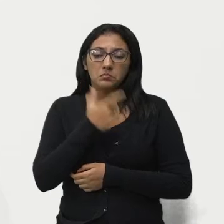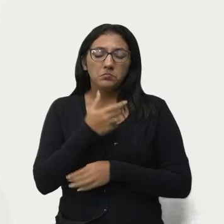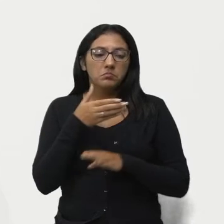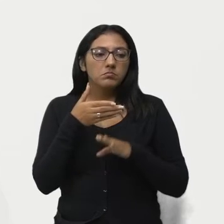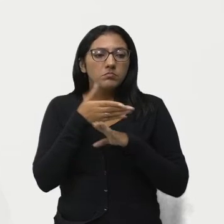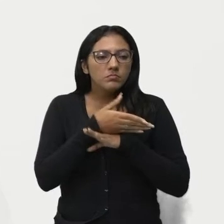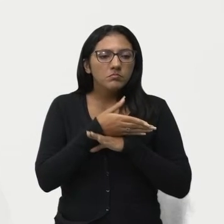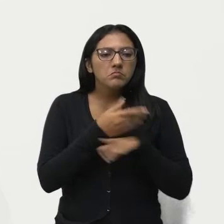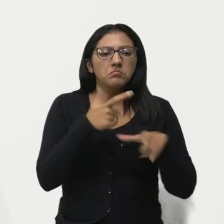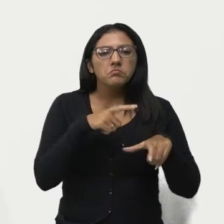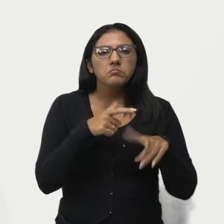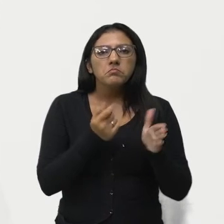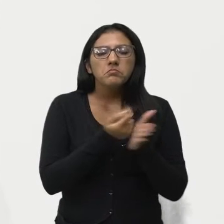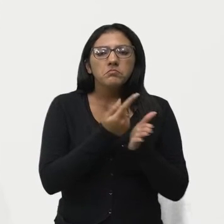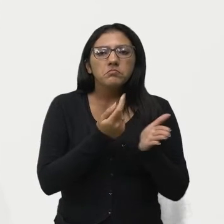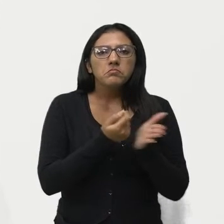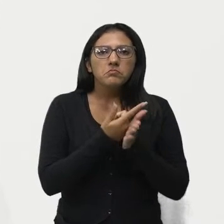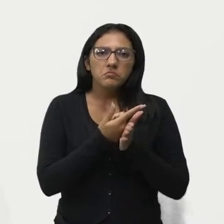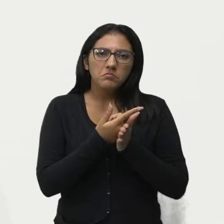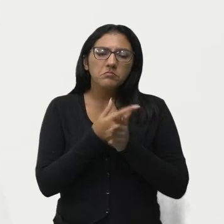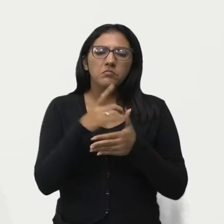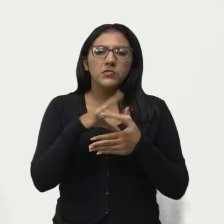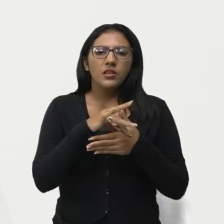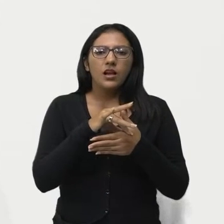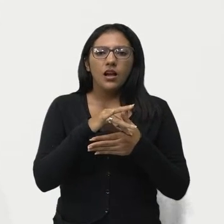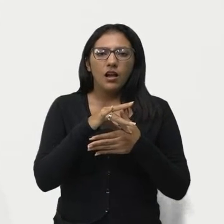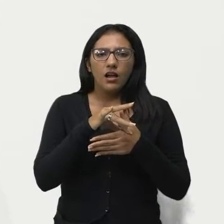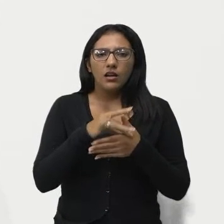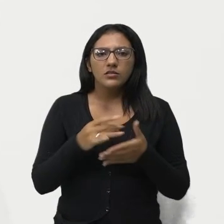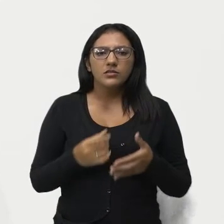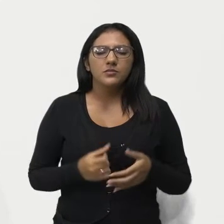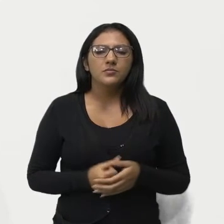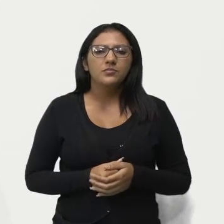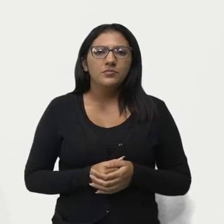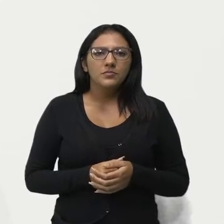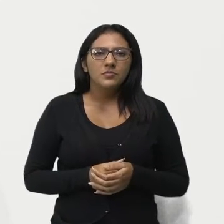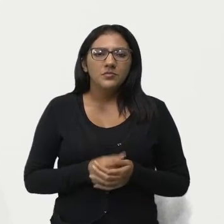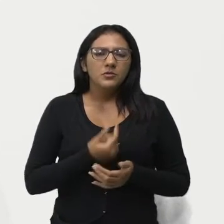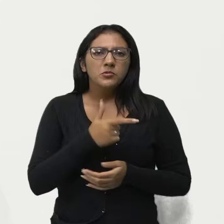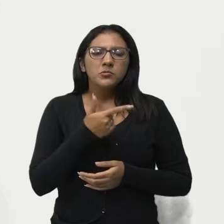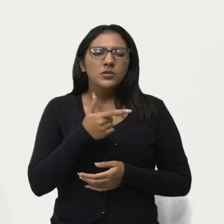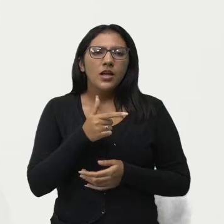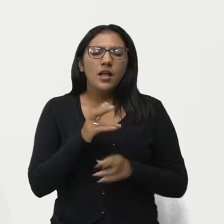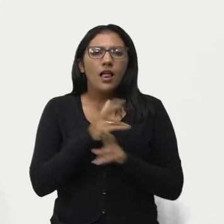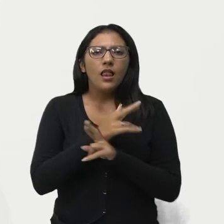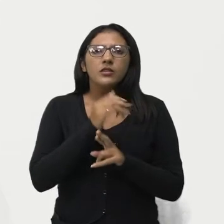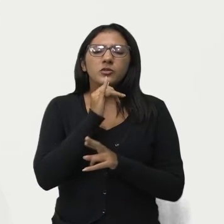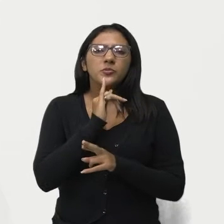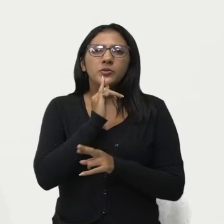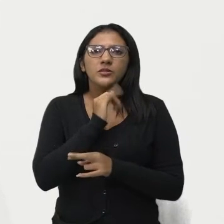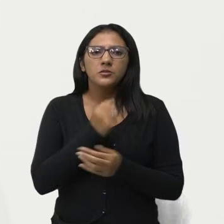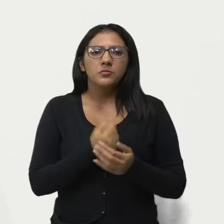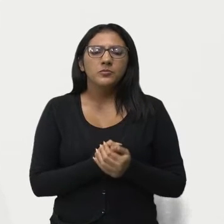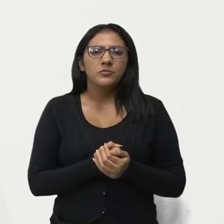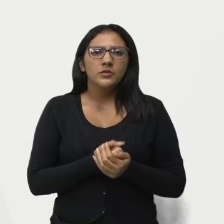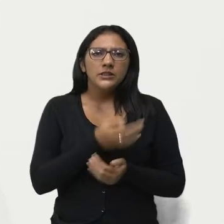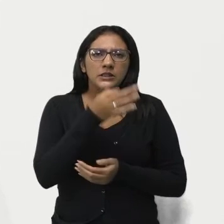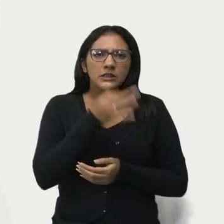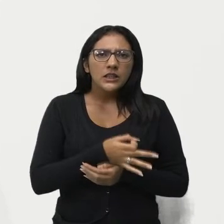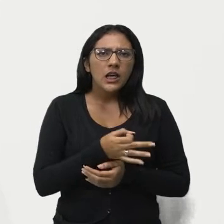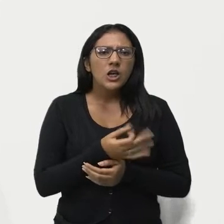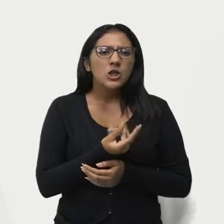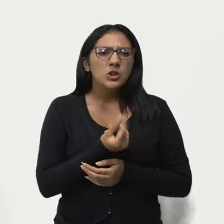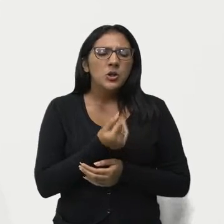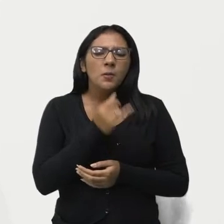açougue, ele não chegou lá pedindo o peso, né? Vamos colocar assim, né? Ele pediu lá,